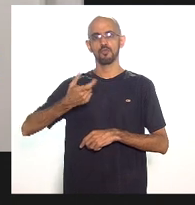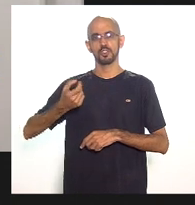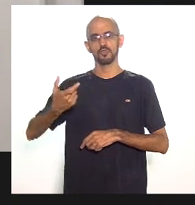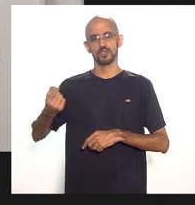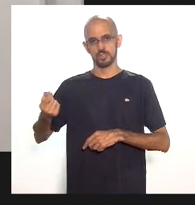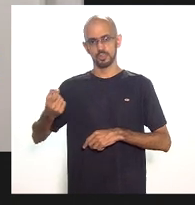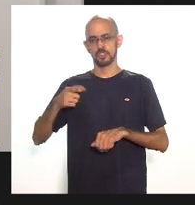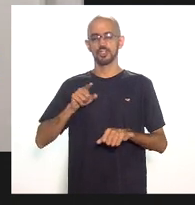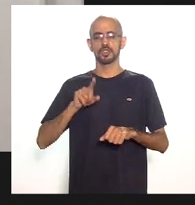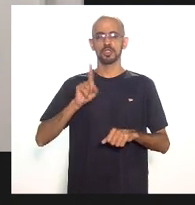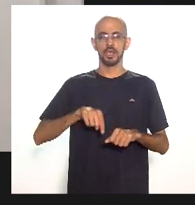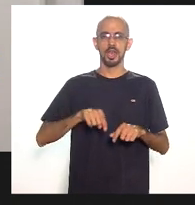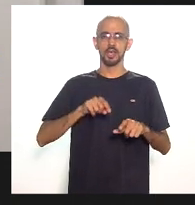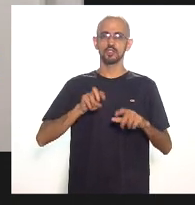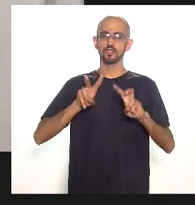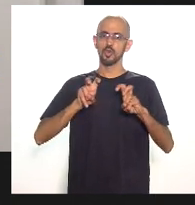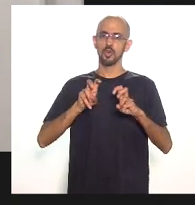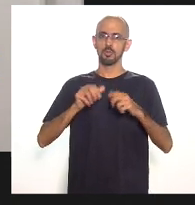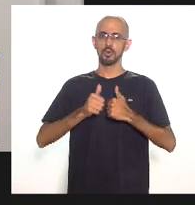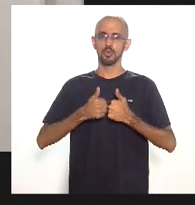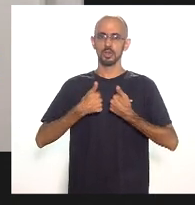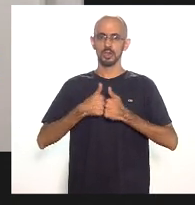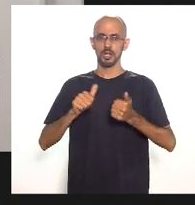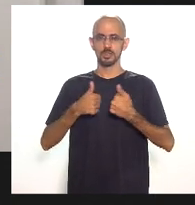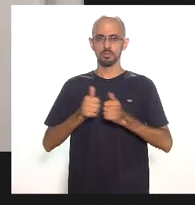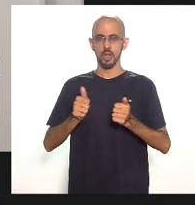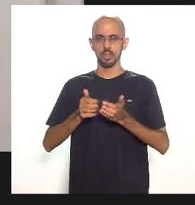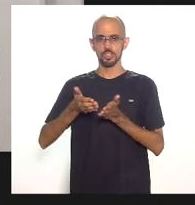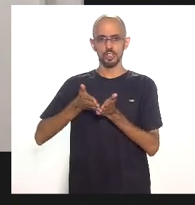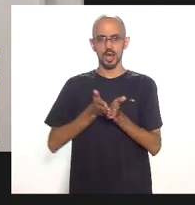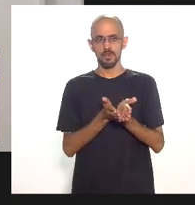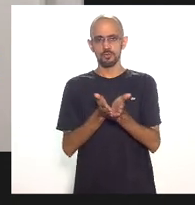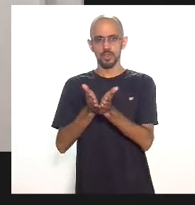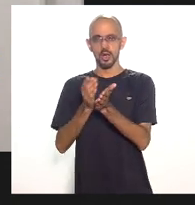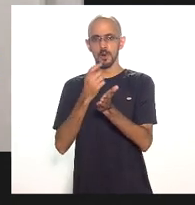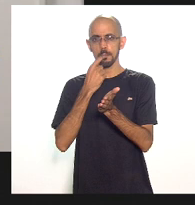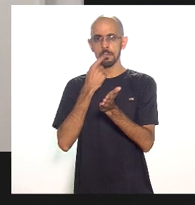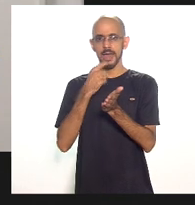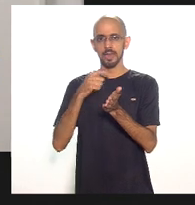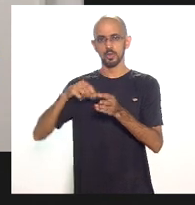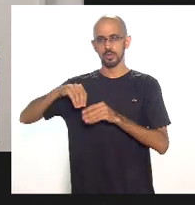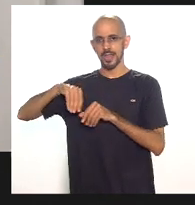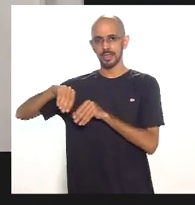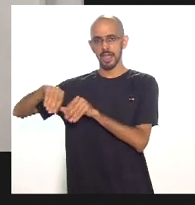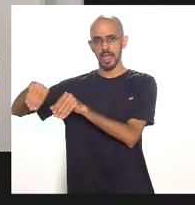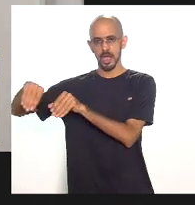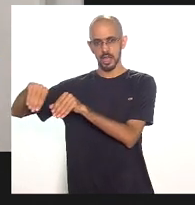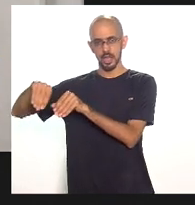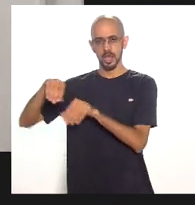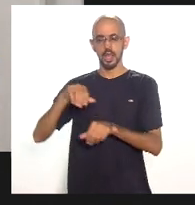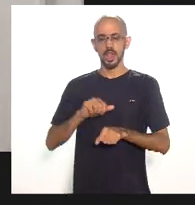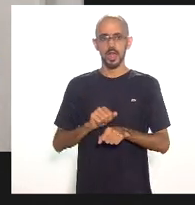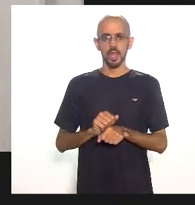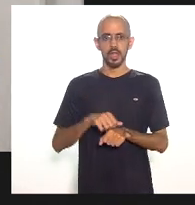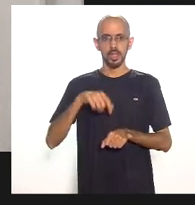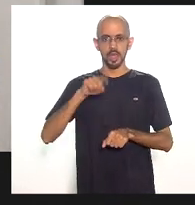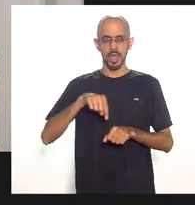fala sobre o transporte de cabotagem, que é a BR do mar. Nós, na